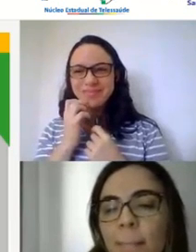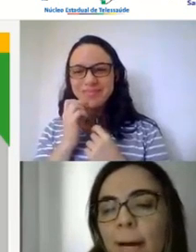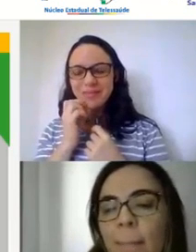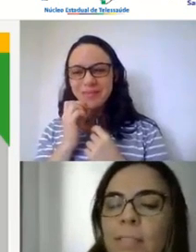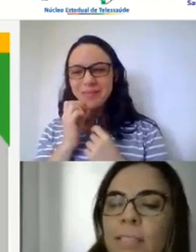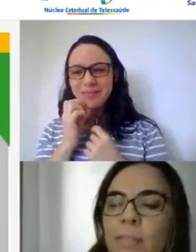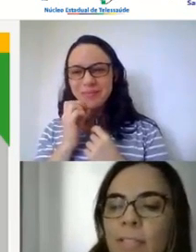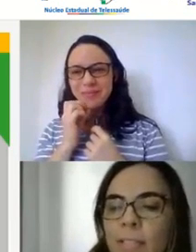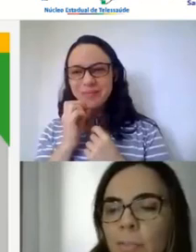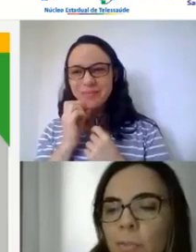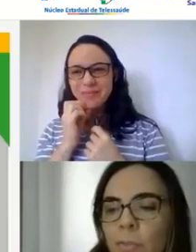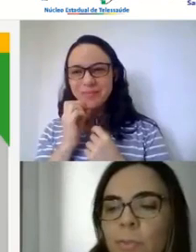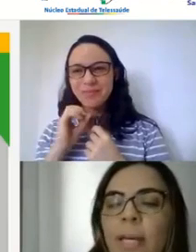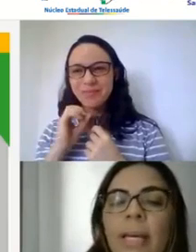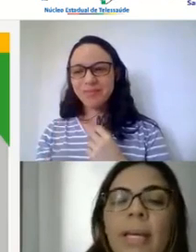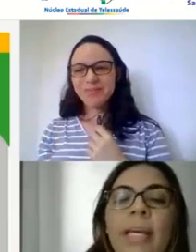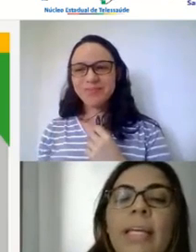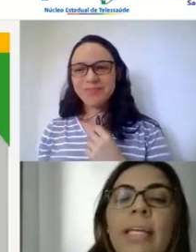tocantins e